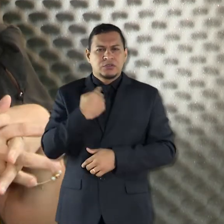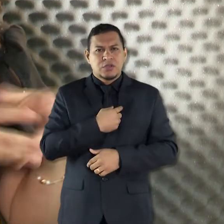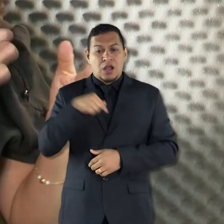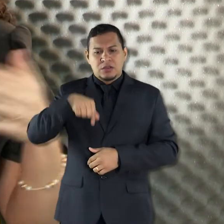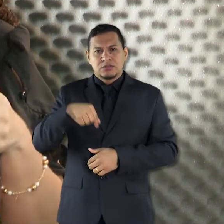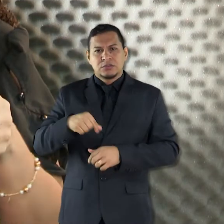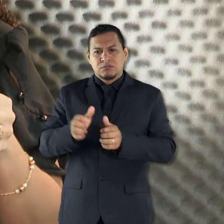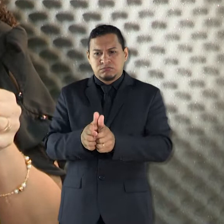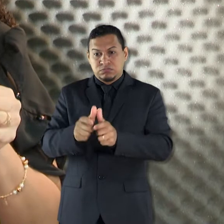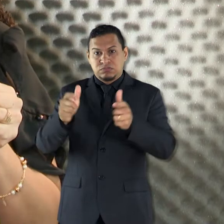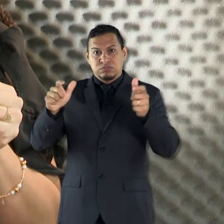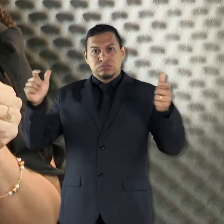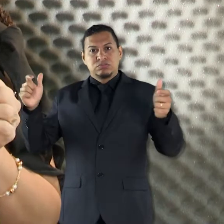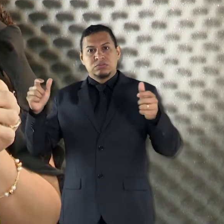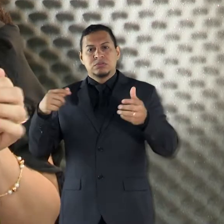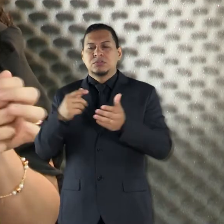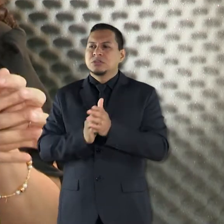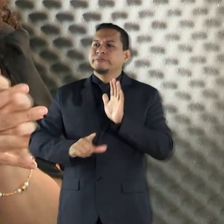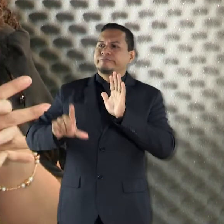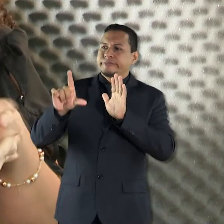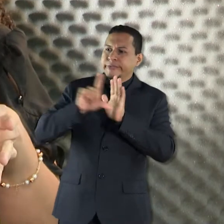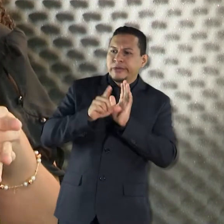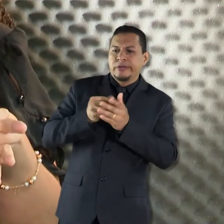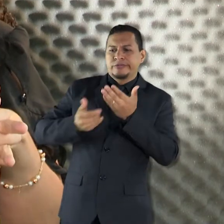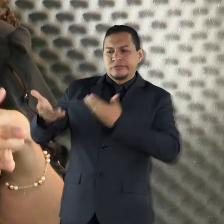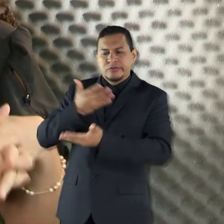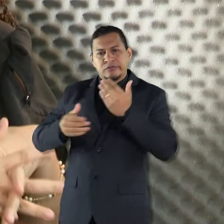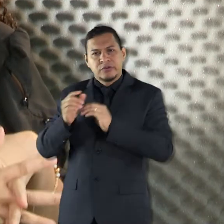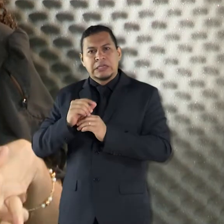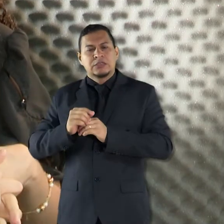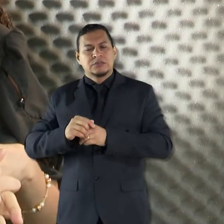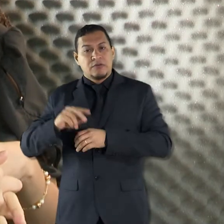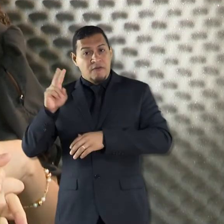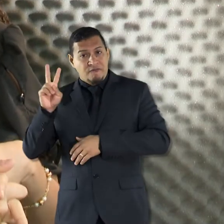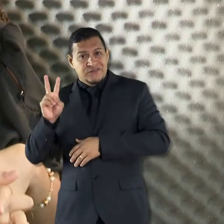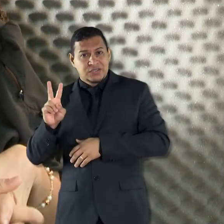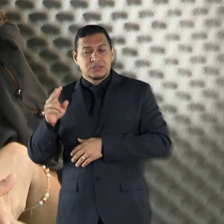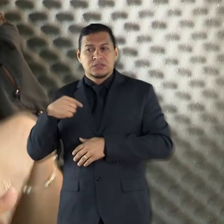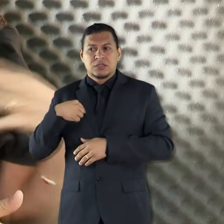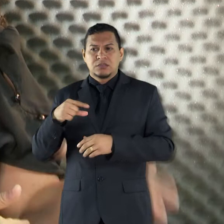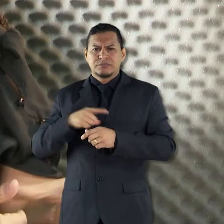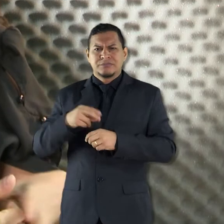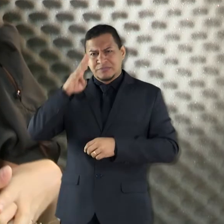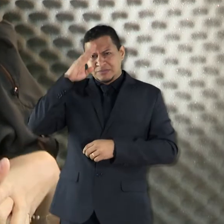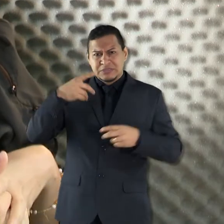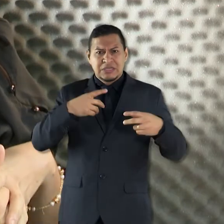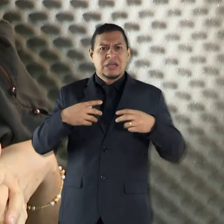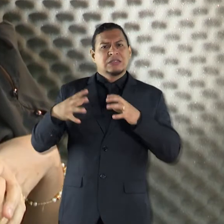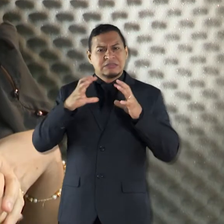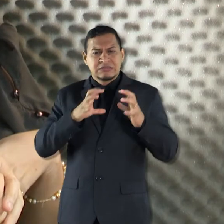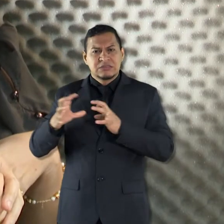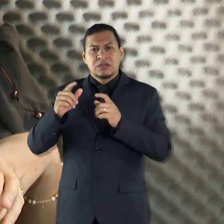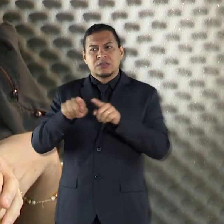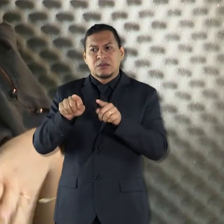Porque a gente aumentou muito aqui a demanda, né, de leads envolvendo venezuelanos, né? De conflitos, questões também